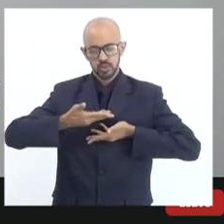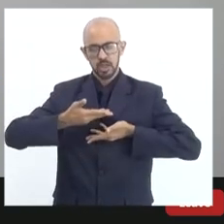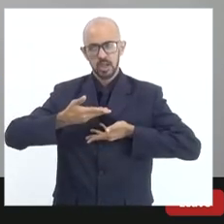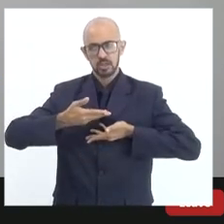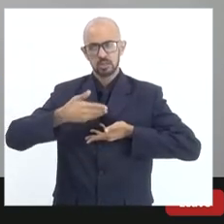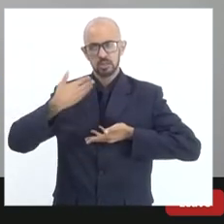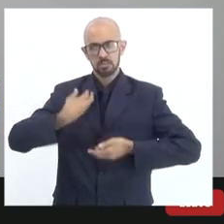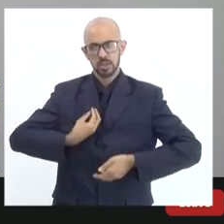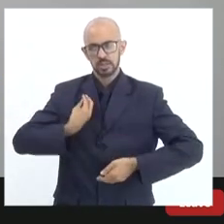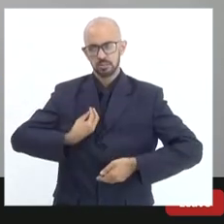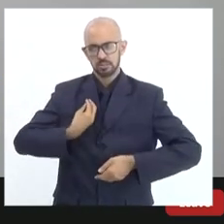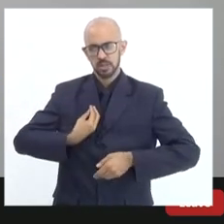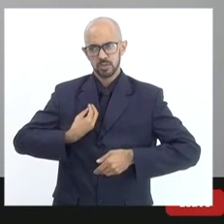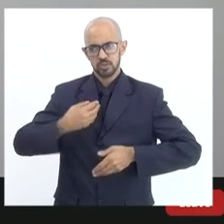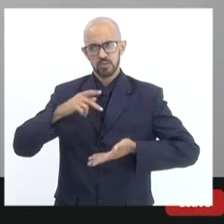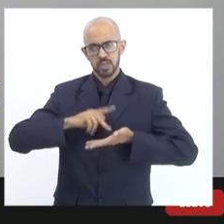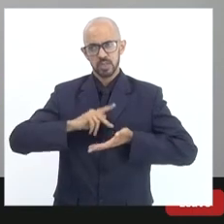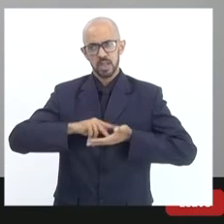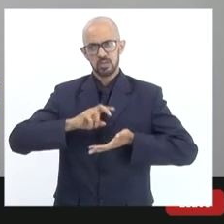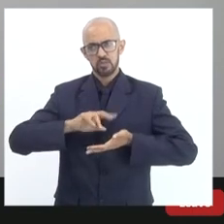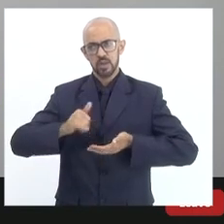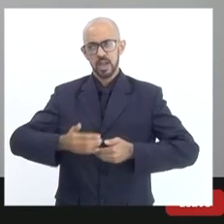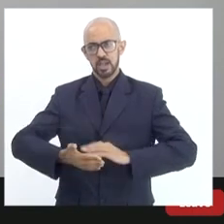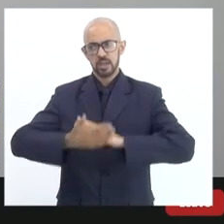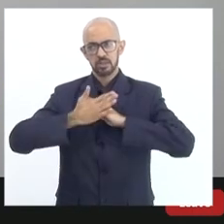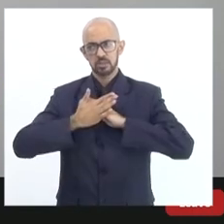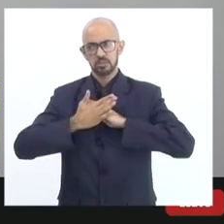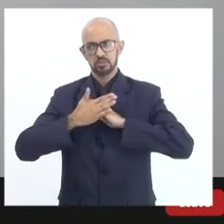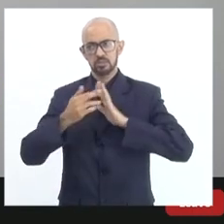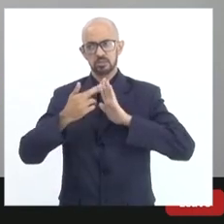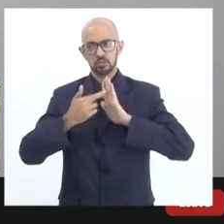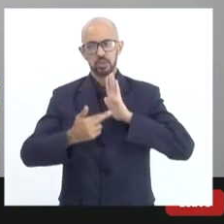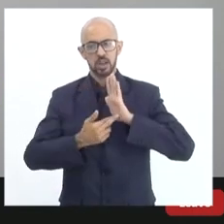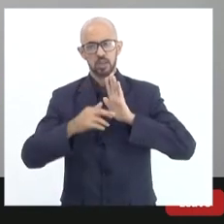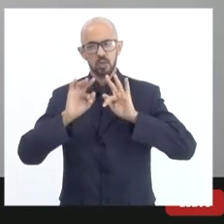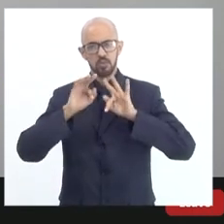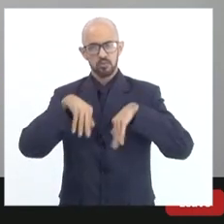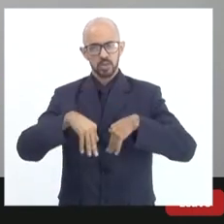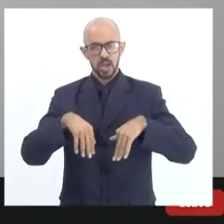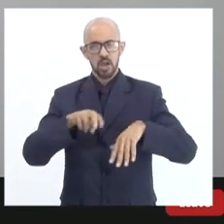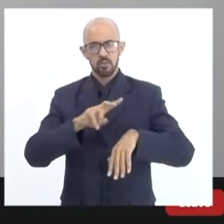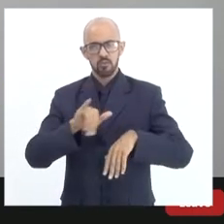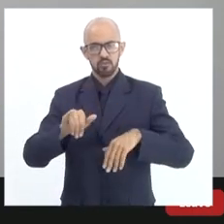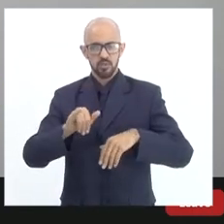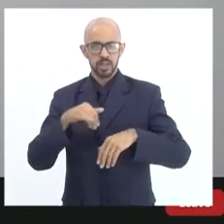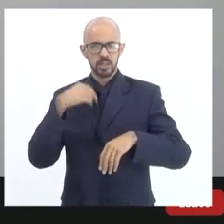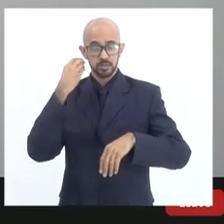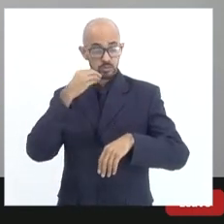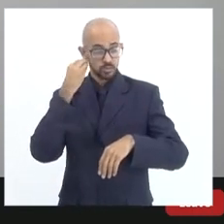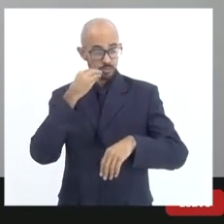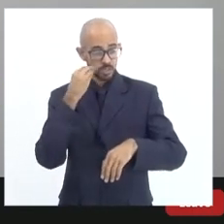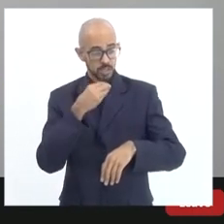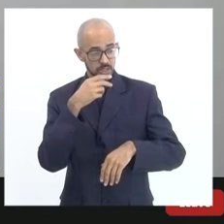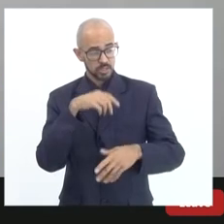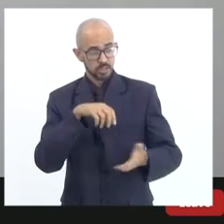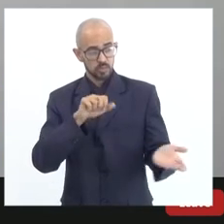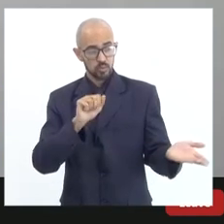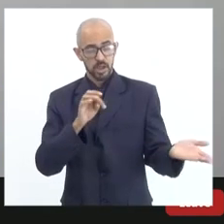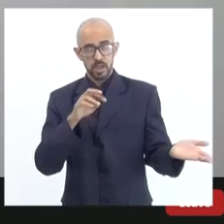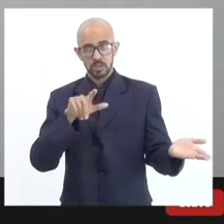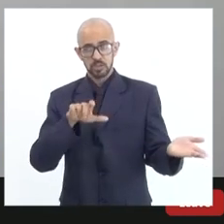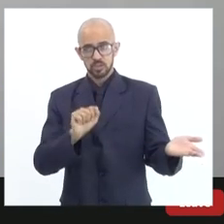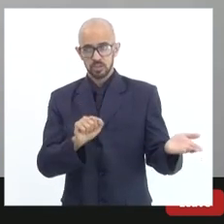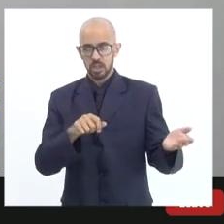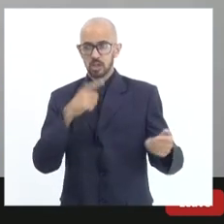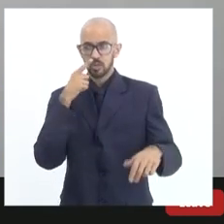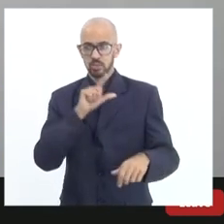que têm participado certamente vão contribuir para que o nosso relatório final, a cargo do experiente e qualificado deputado Átila Nunes, dê